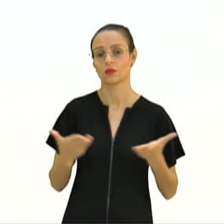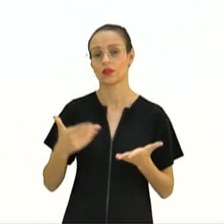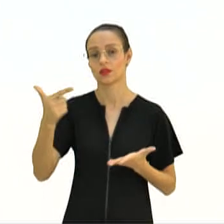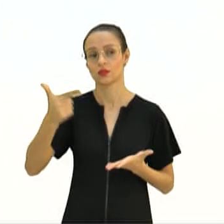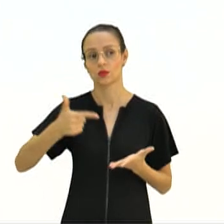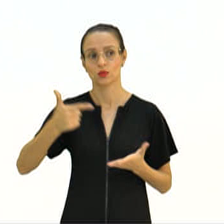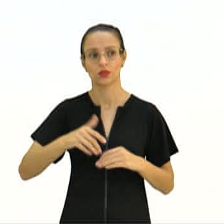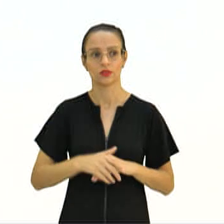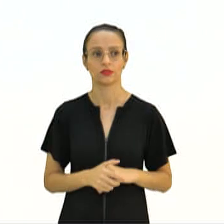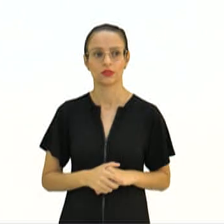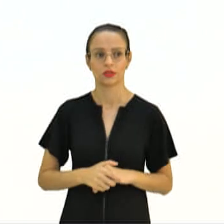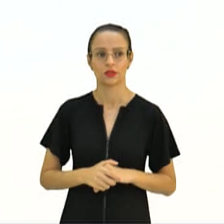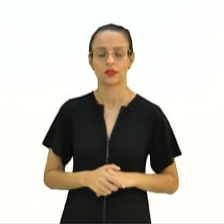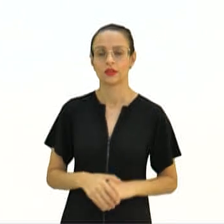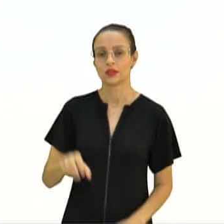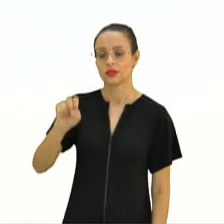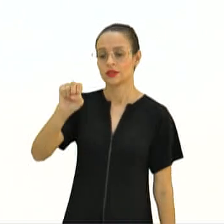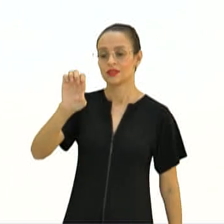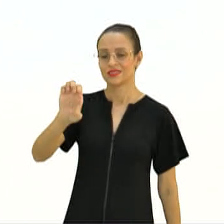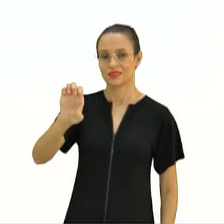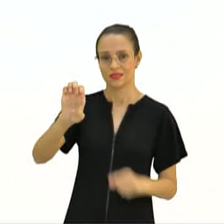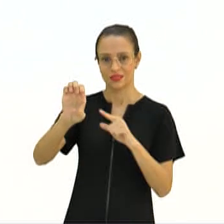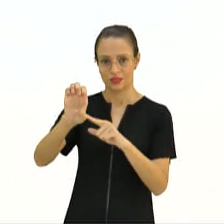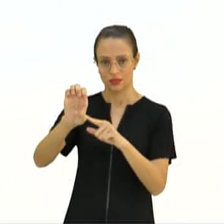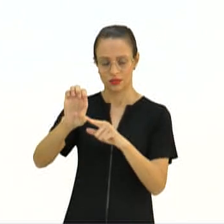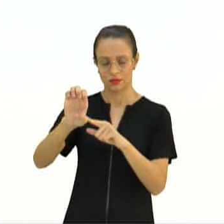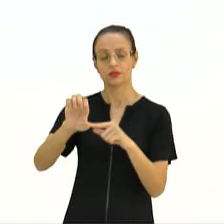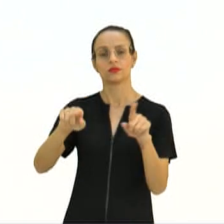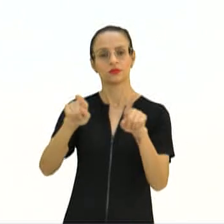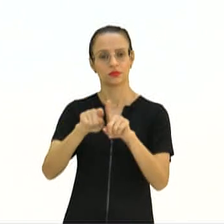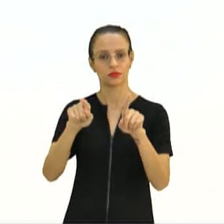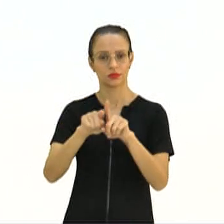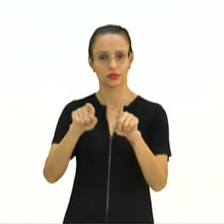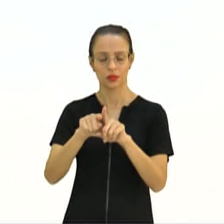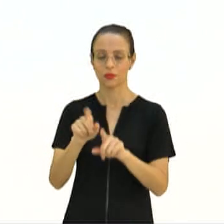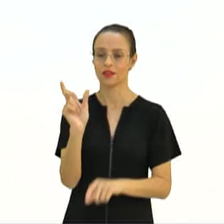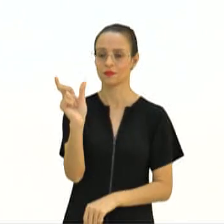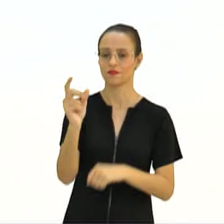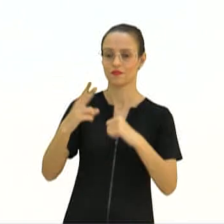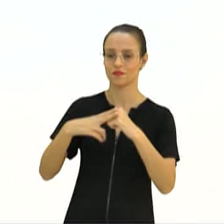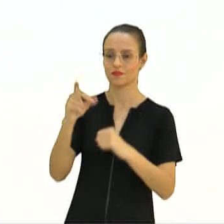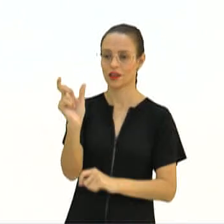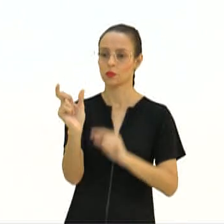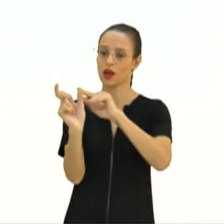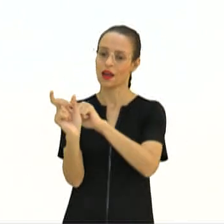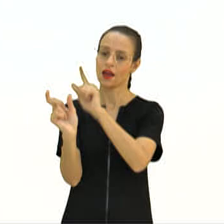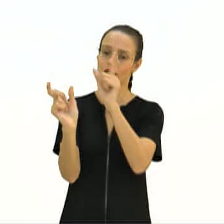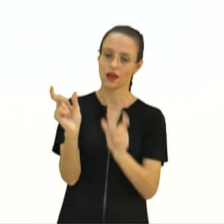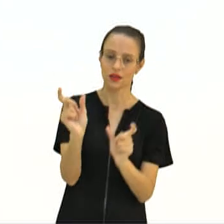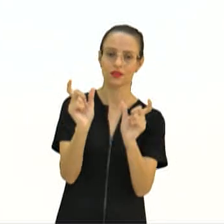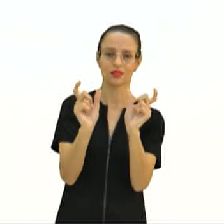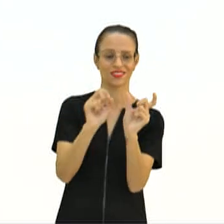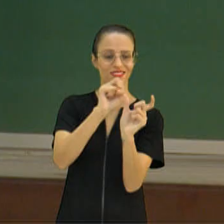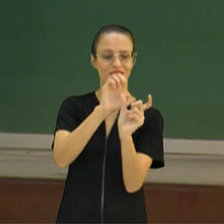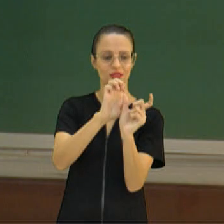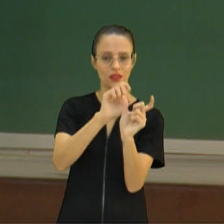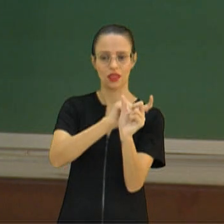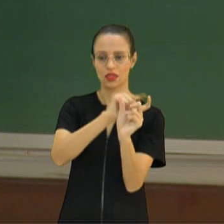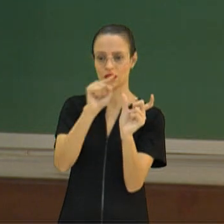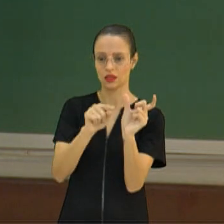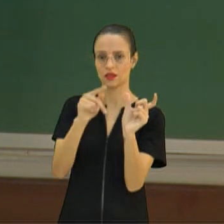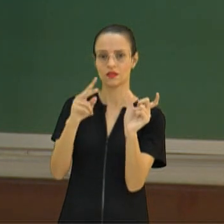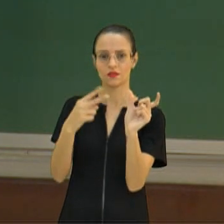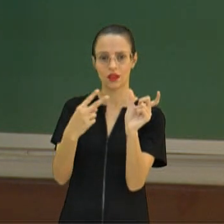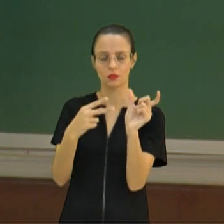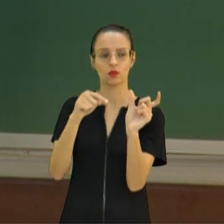nós temos se sentiam. O também está antes do verbo, o pronome se. E antes do pronome nós temos o